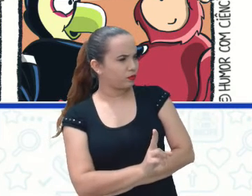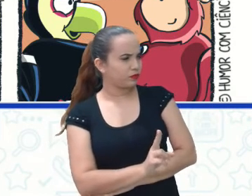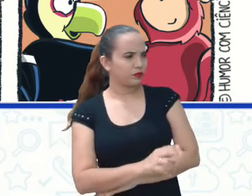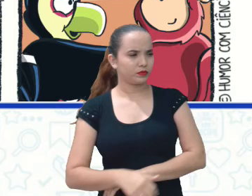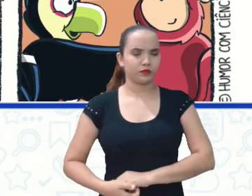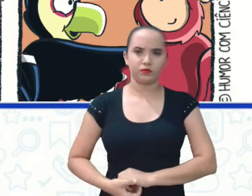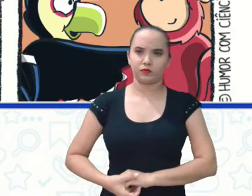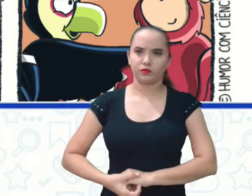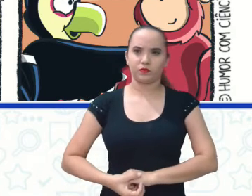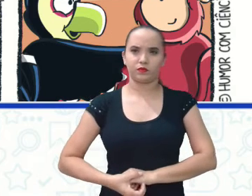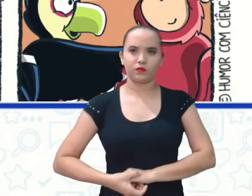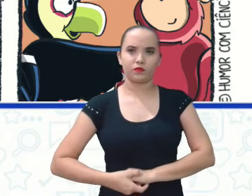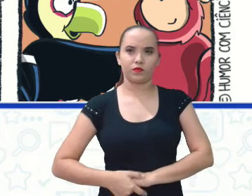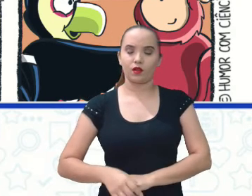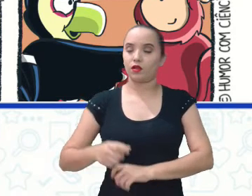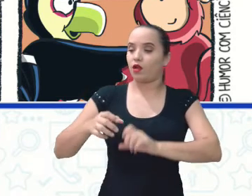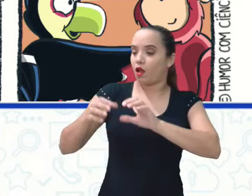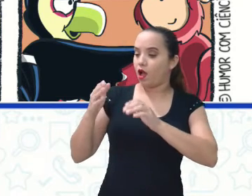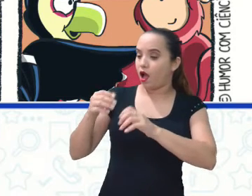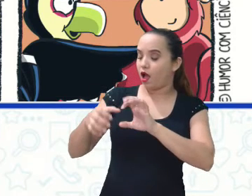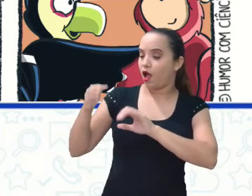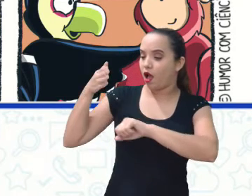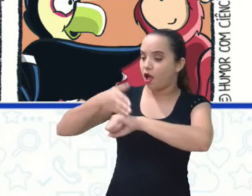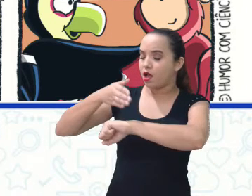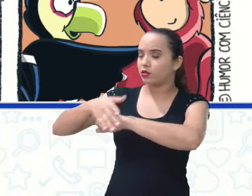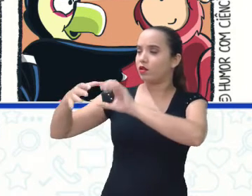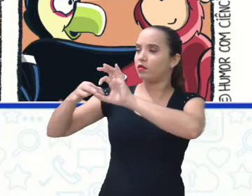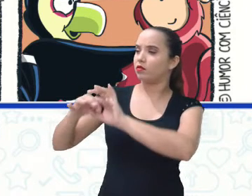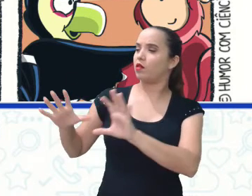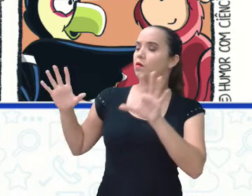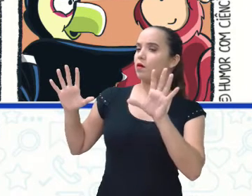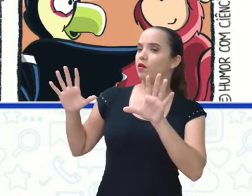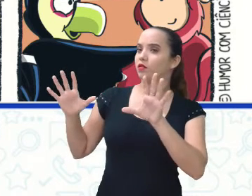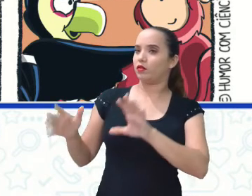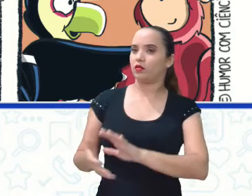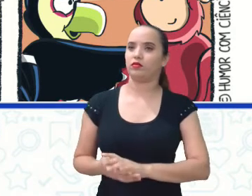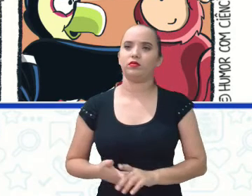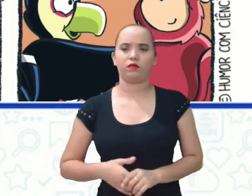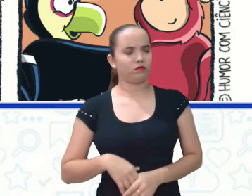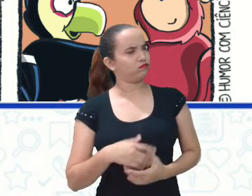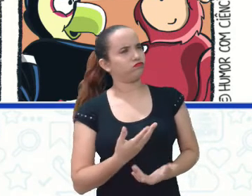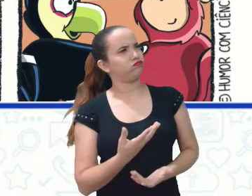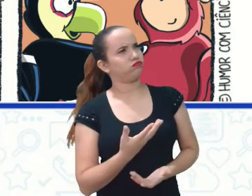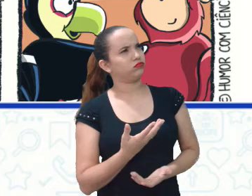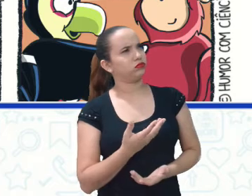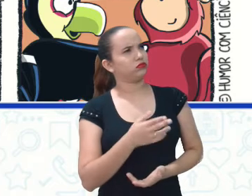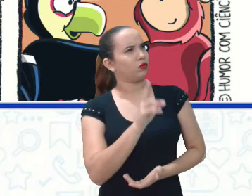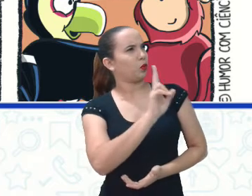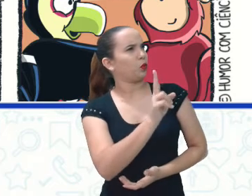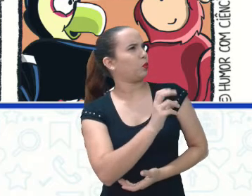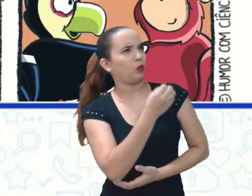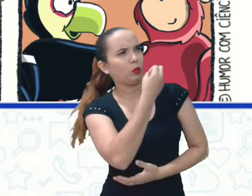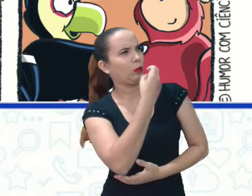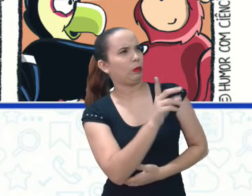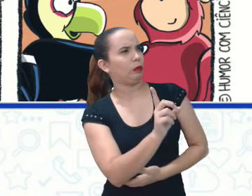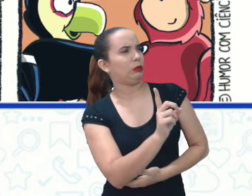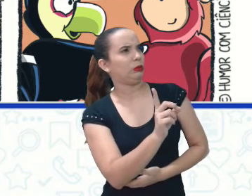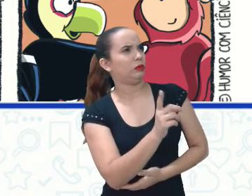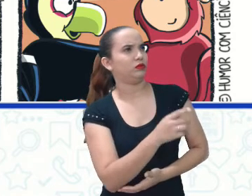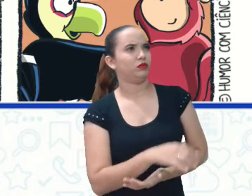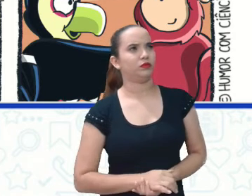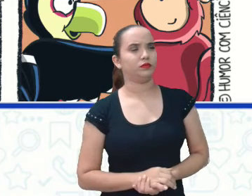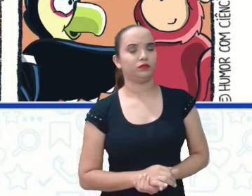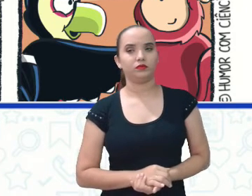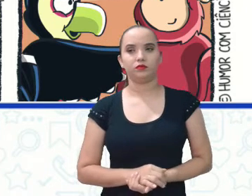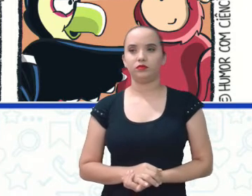responde. Acesso e liberdade. O trocadilho não é bom, ele diz.